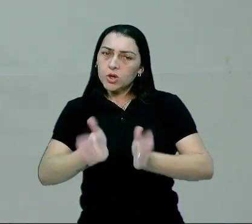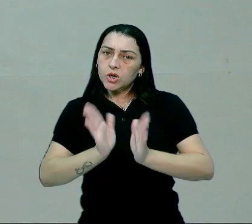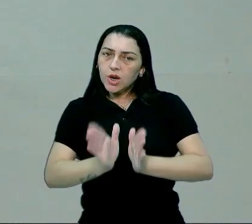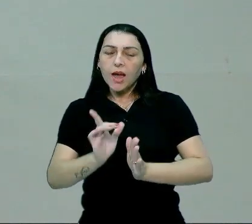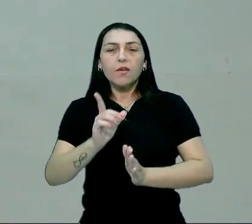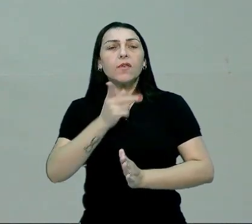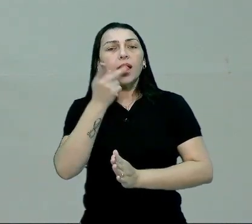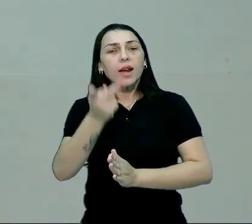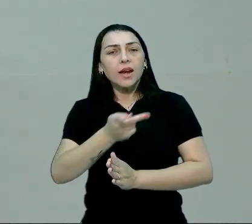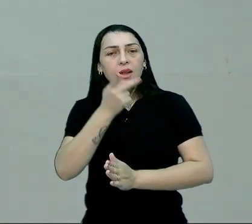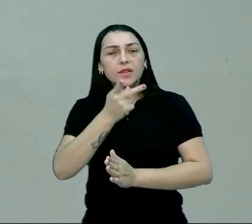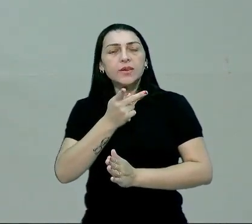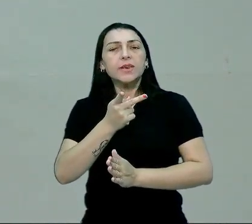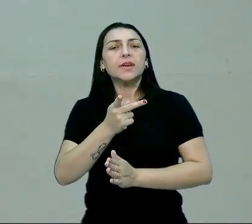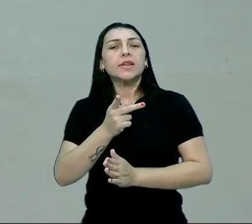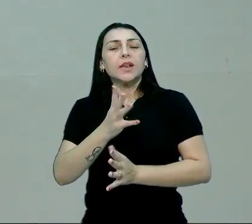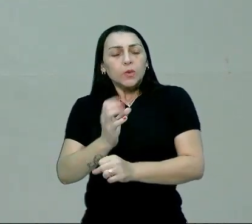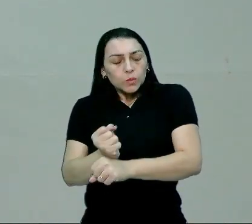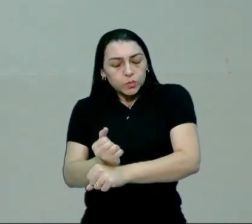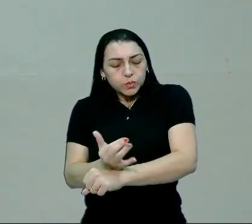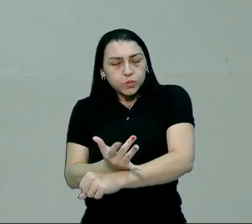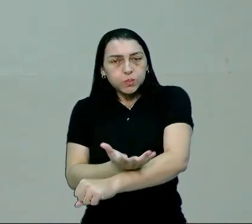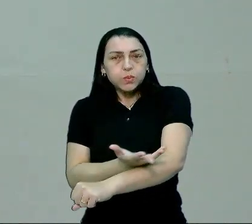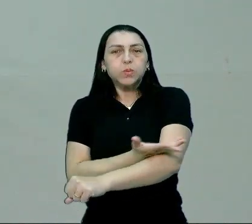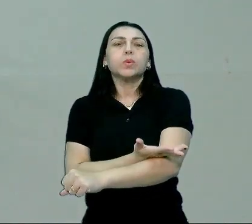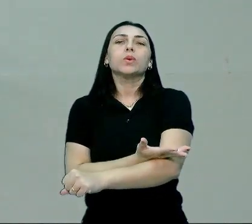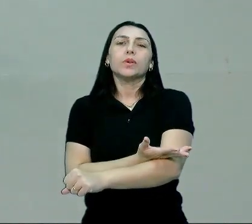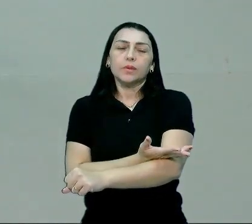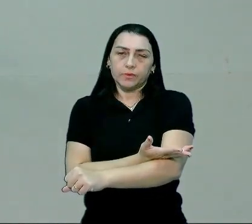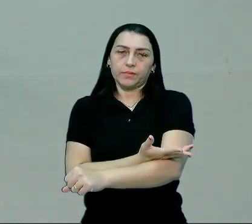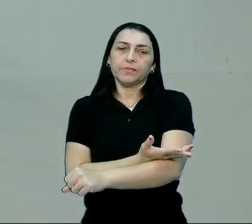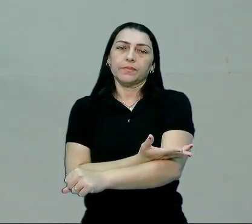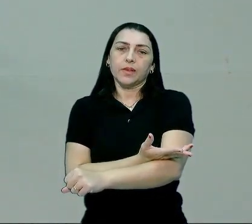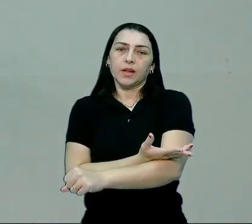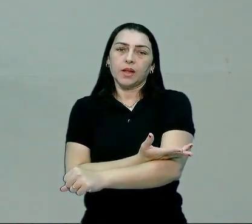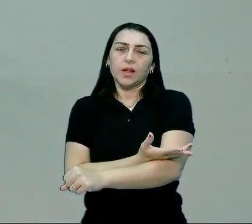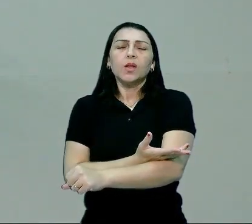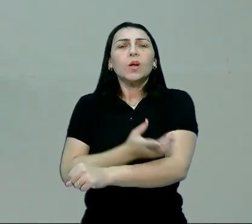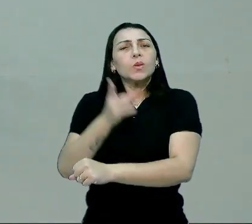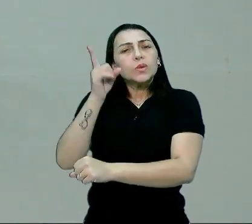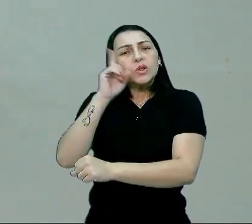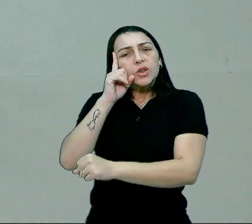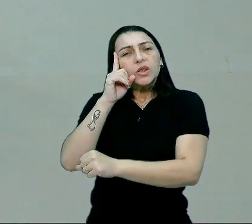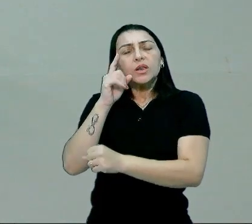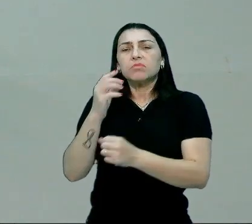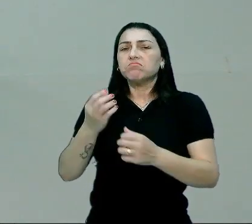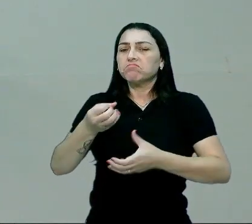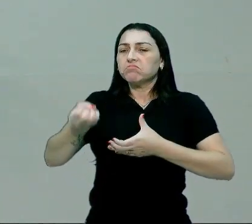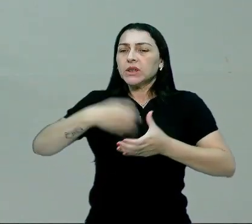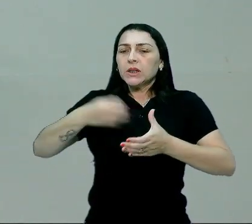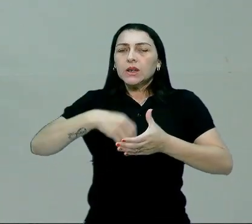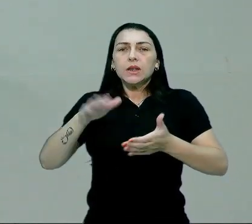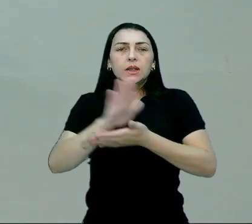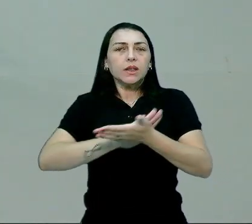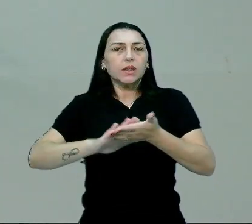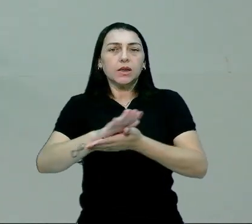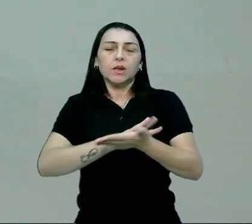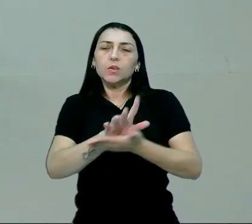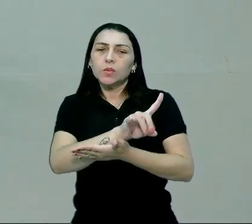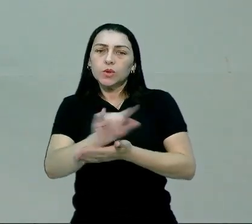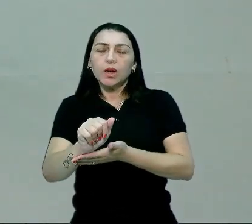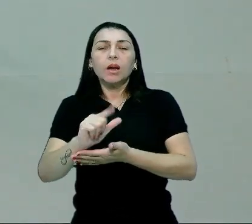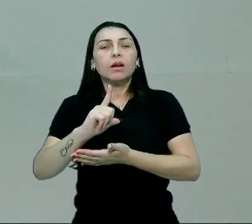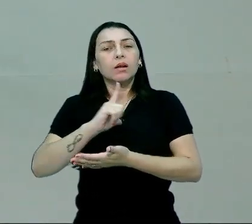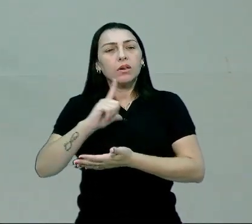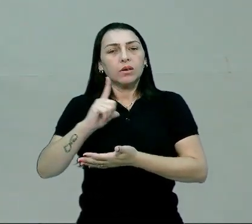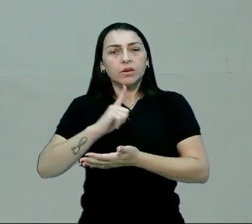sugere, estamos tratando de afeto, de emoções. Então, eu estou ali num dia sem estresse, eu estou num dia em